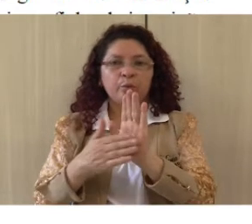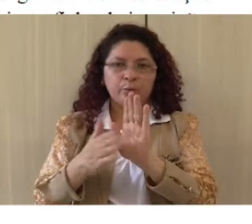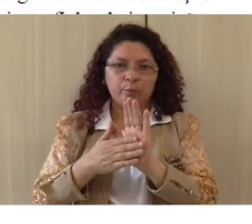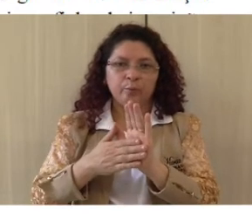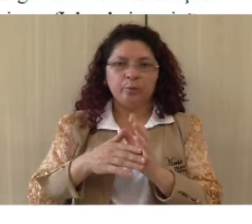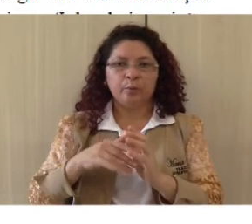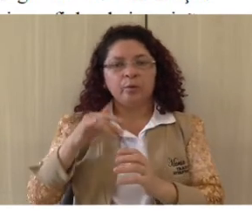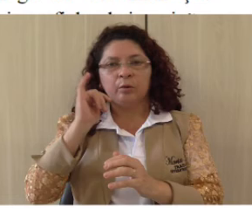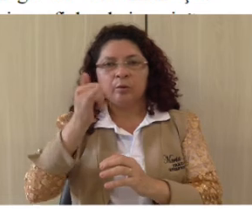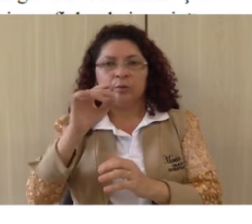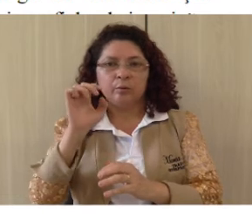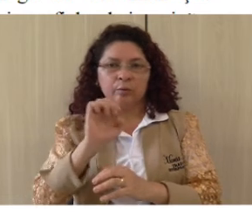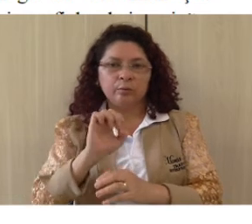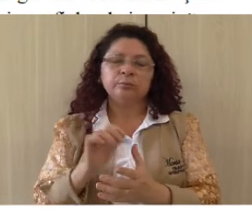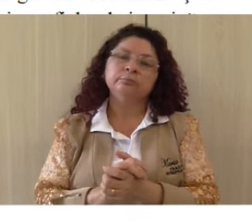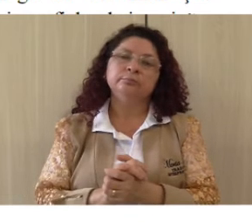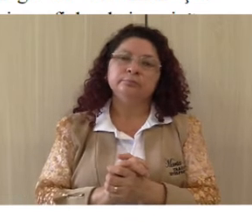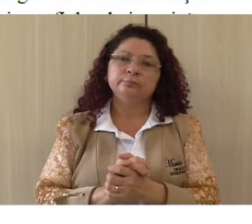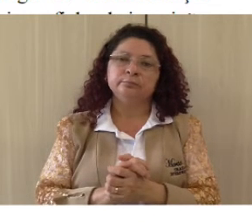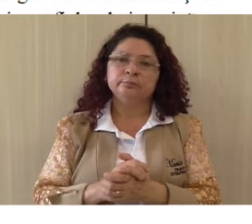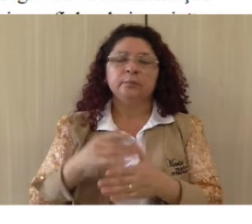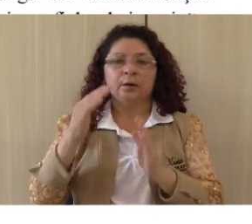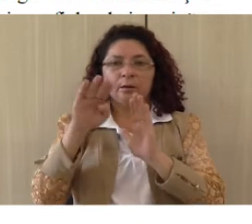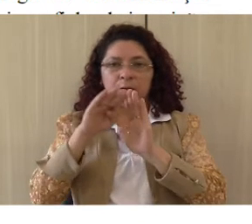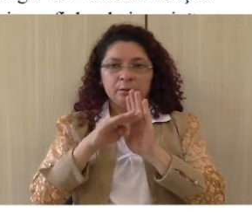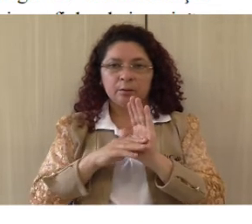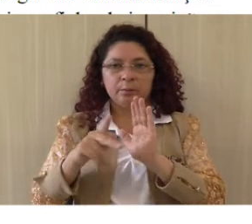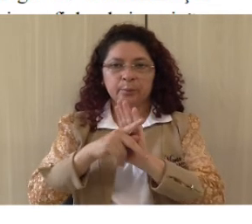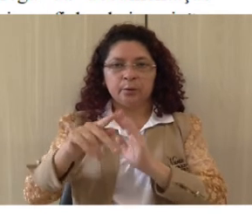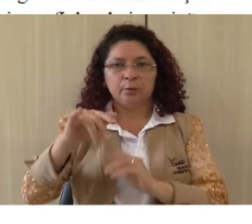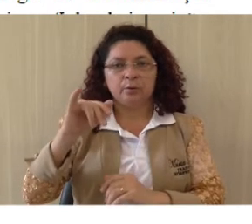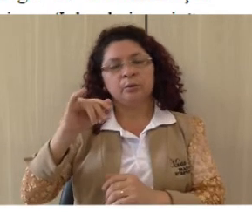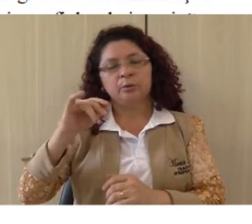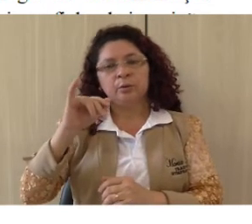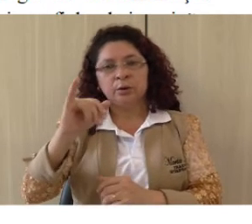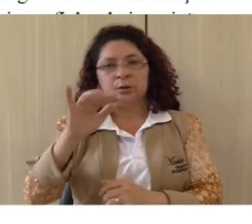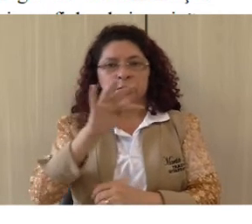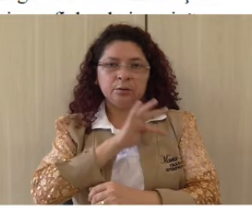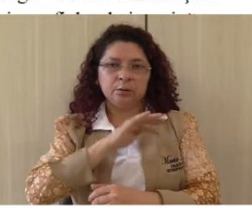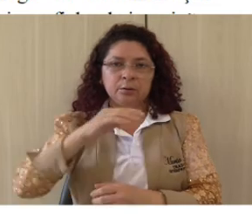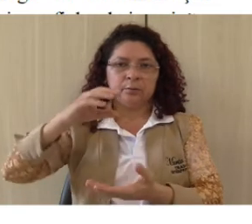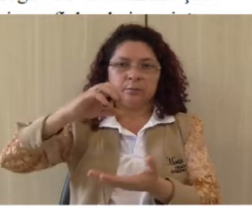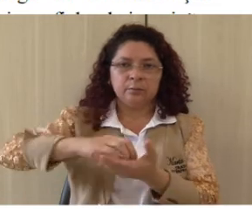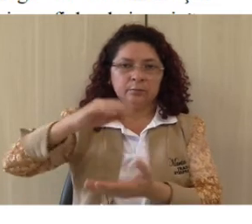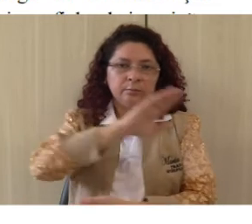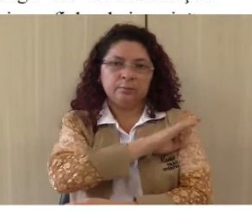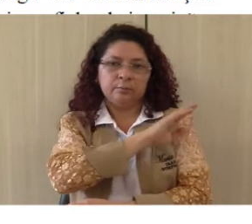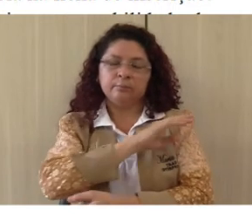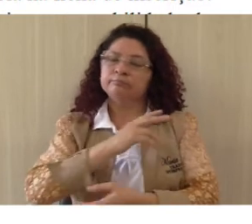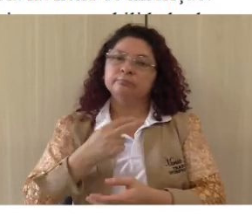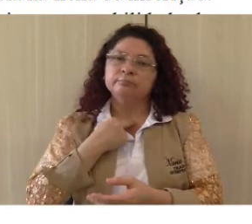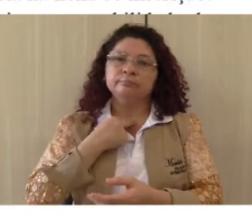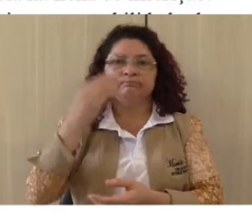presente edital e seus anexos dispostos no site do IFPA, Campus Bragança, das quais não se poderá